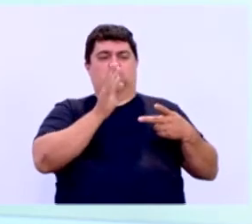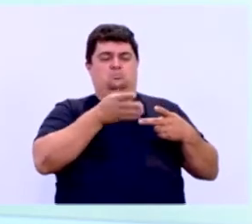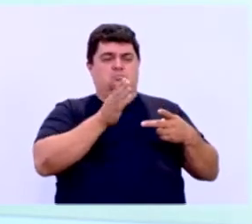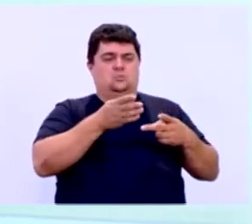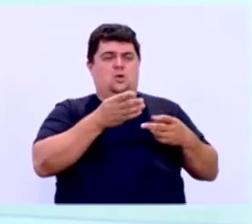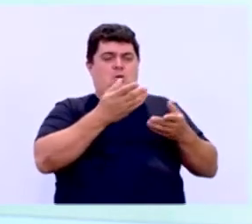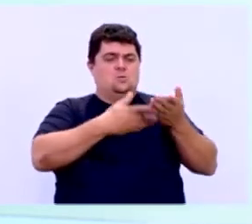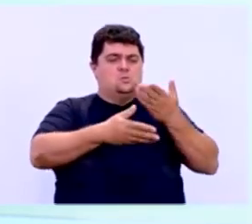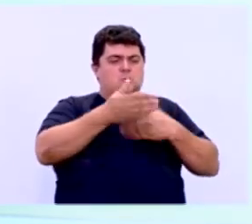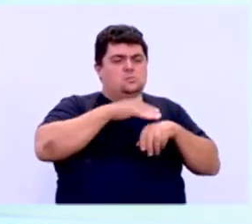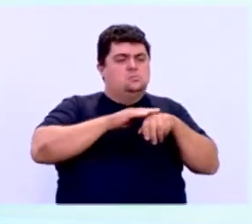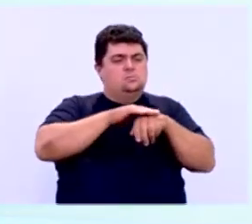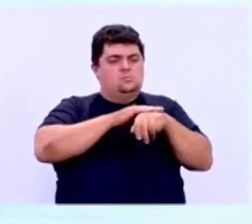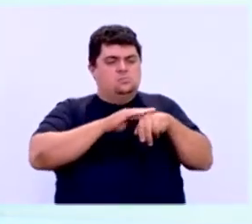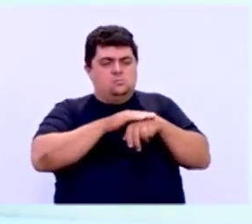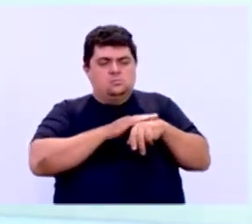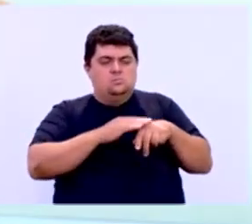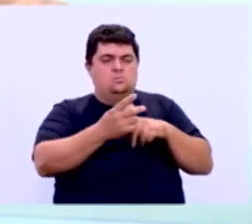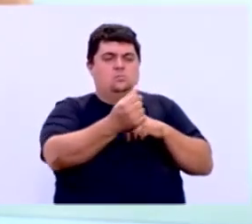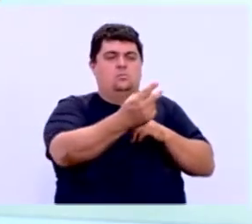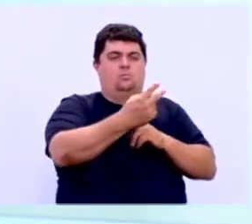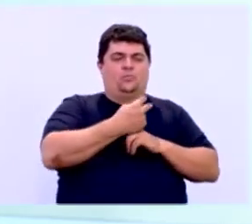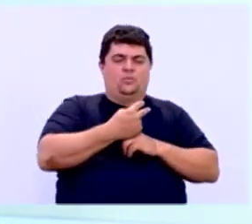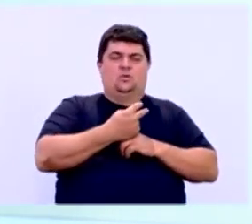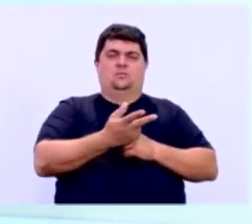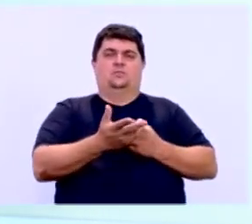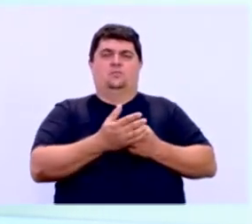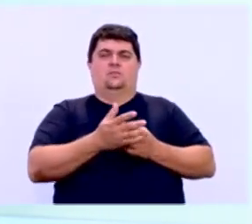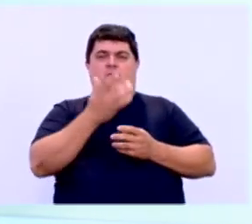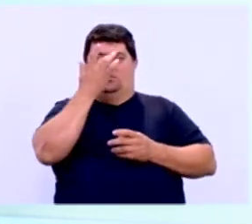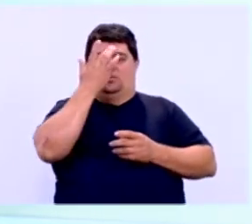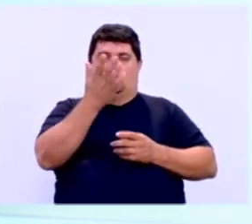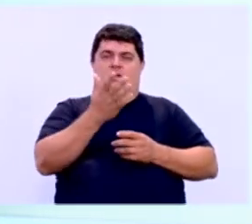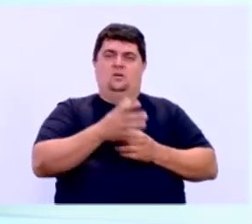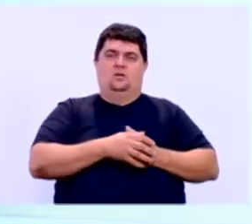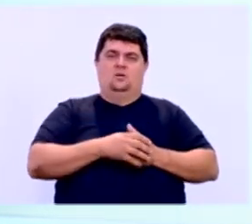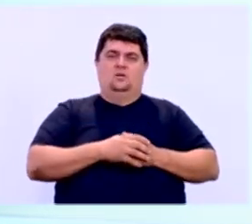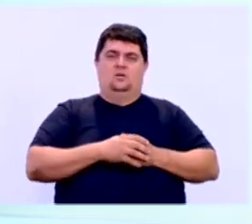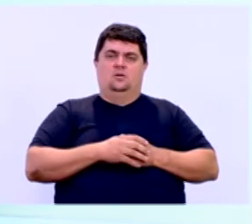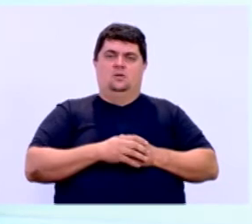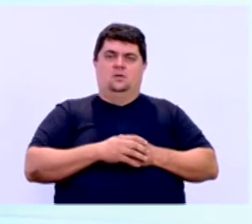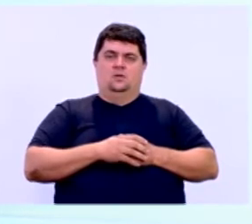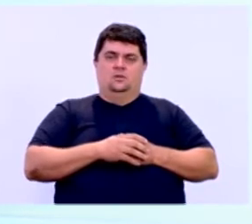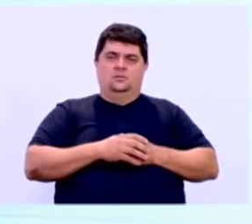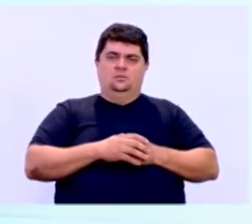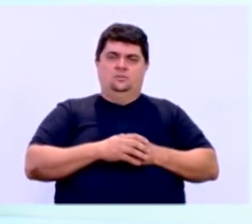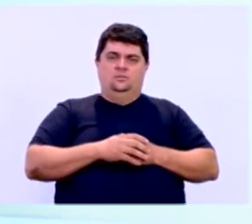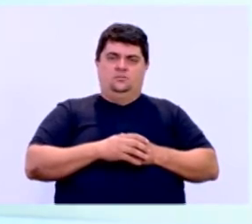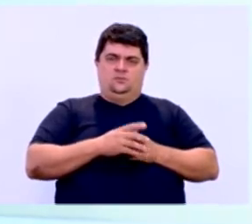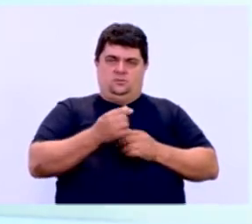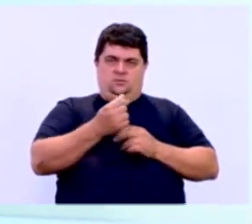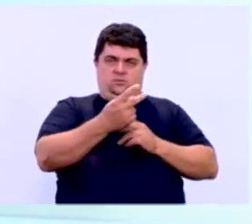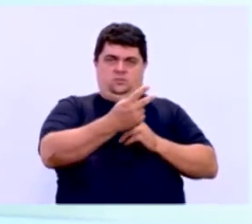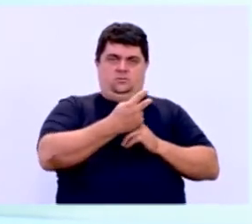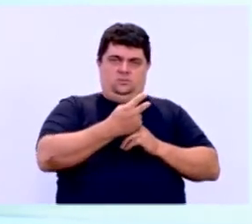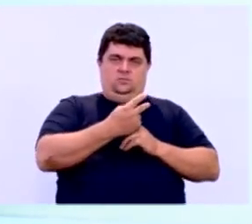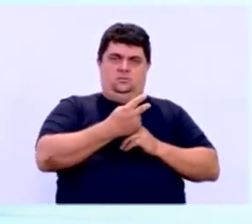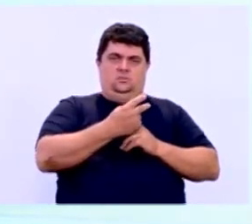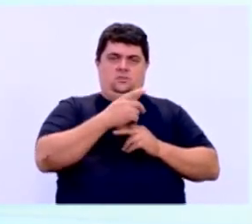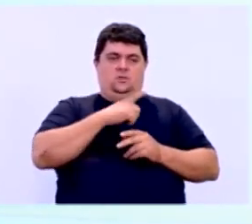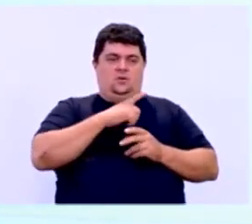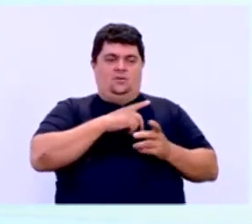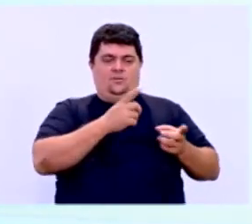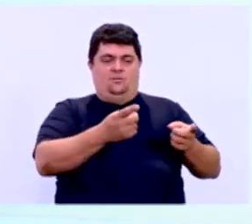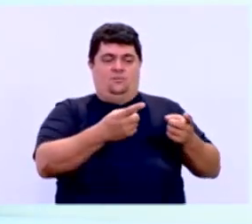vende a matéria-prima, ele fornece um empréstimo a você. Né? Muitas das vezes, esse empréstimo é com insumo, é